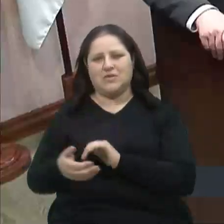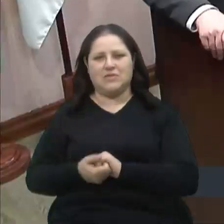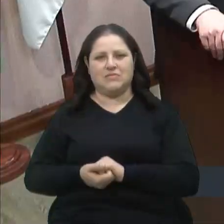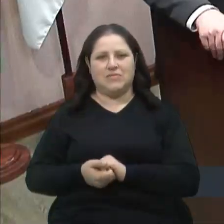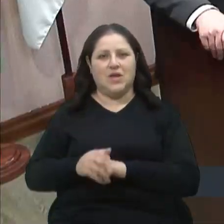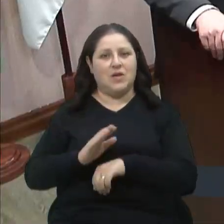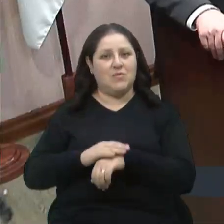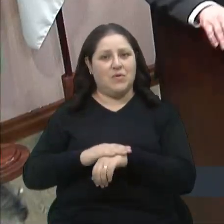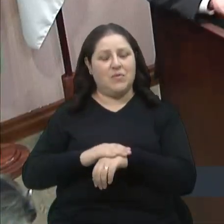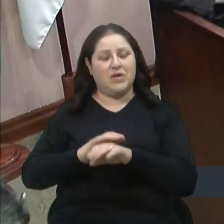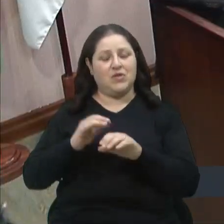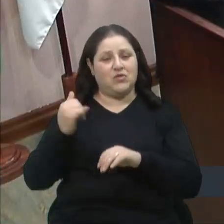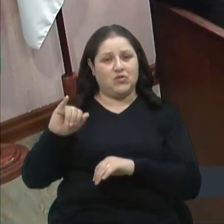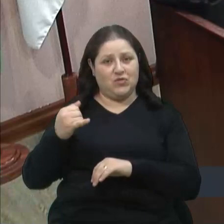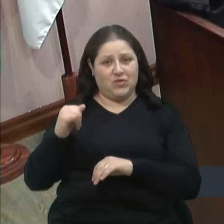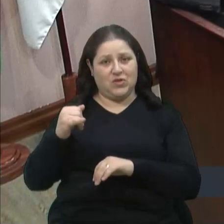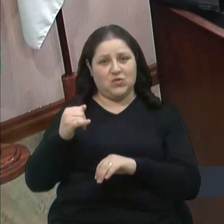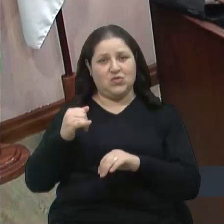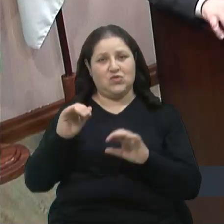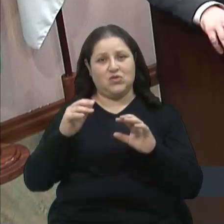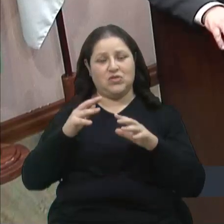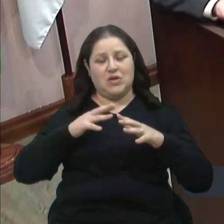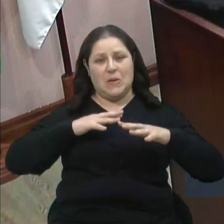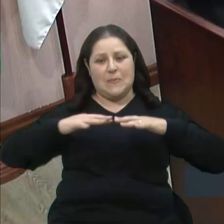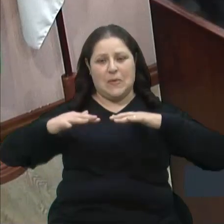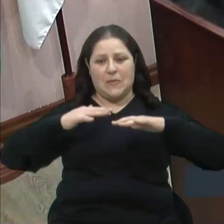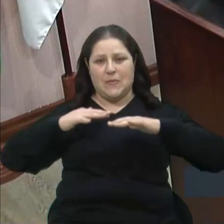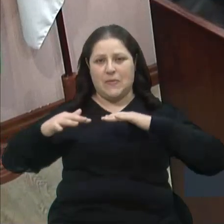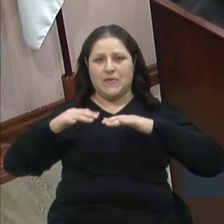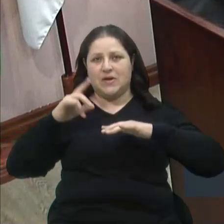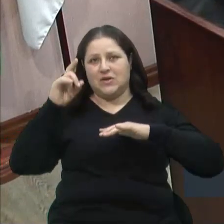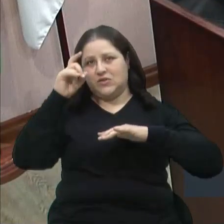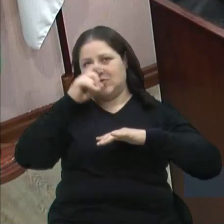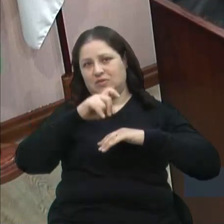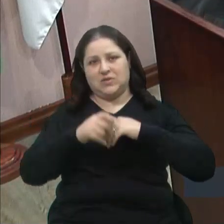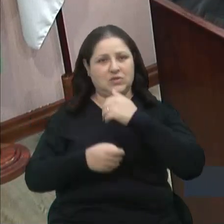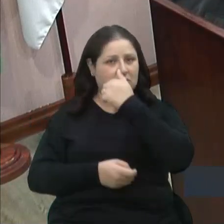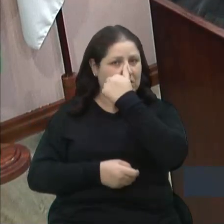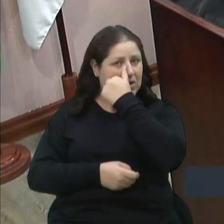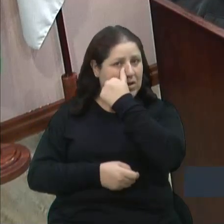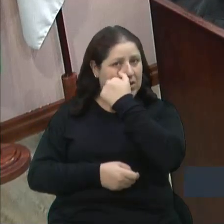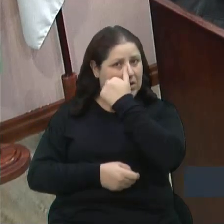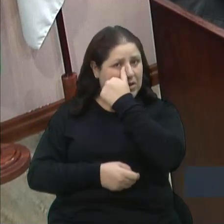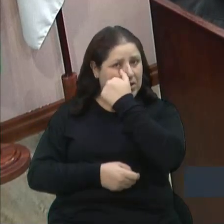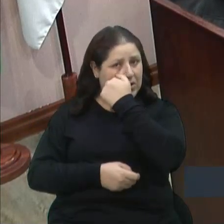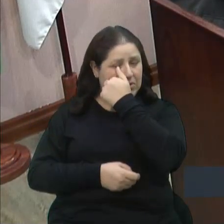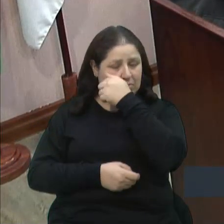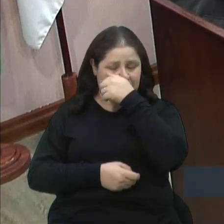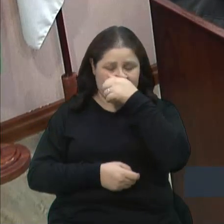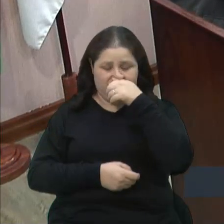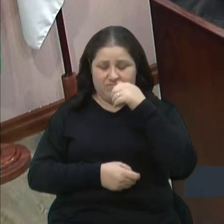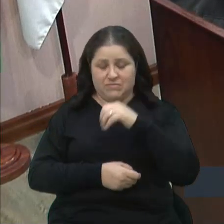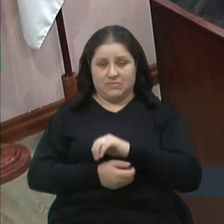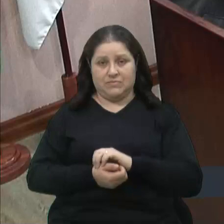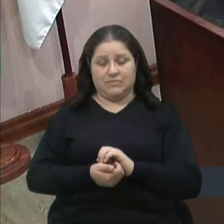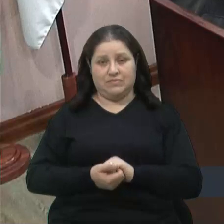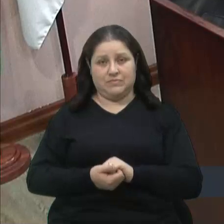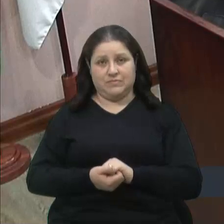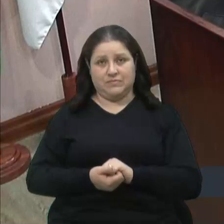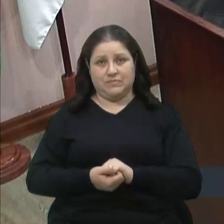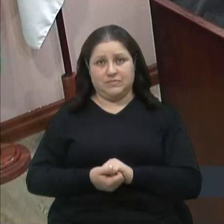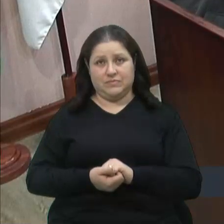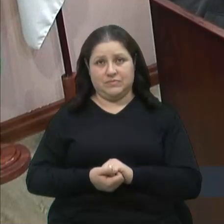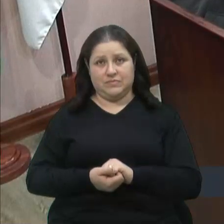tem jogo no Juventude também, ali fica uma coisa bem complicada. Próxima parte, vereador Lucas. Desculpa, eu não